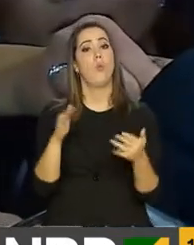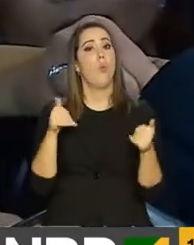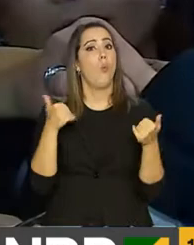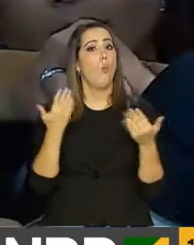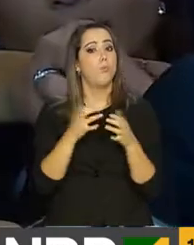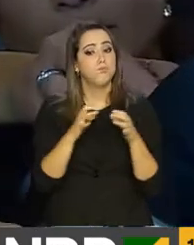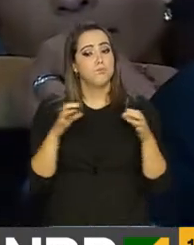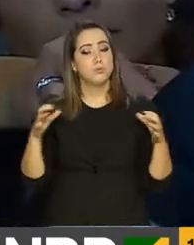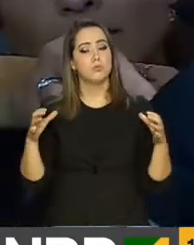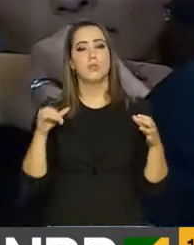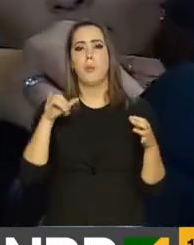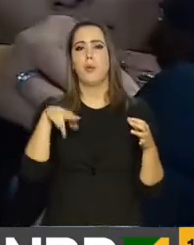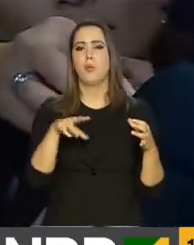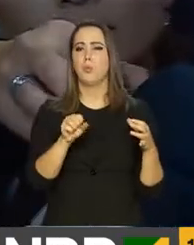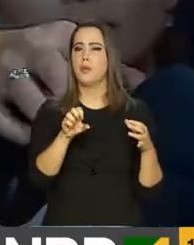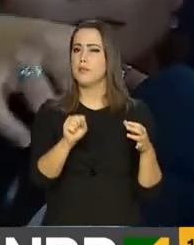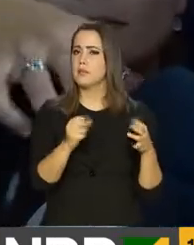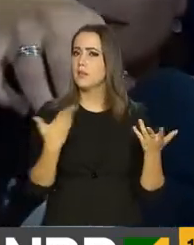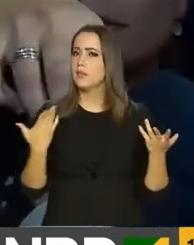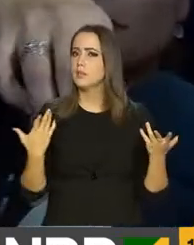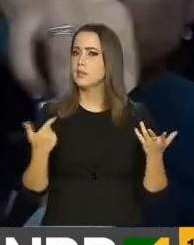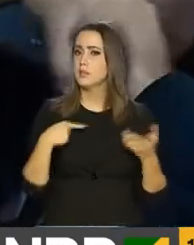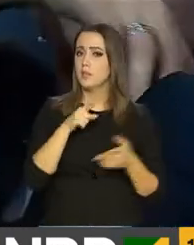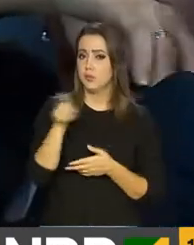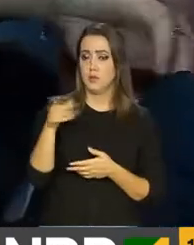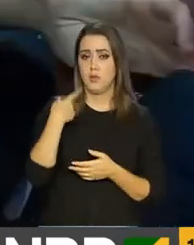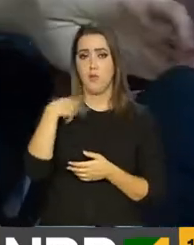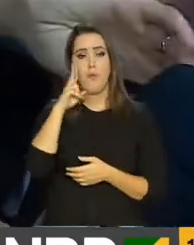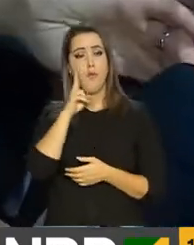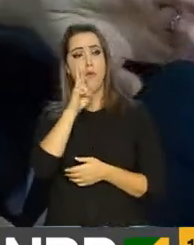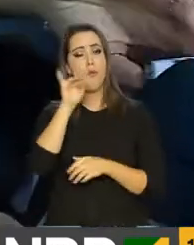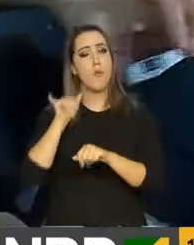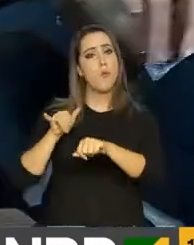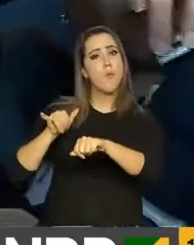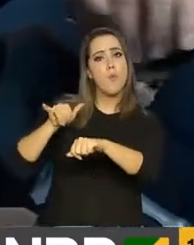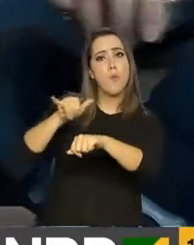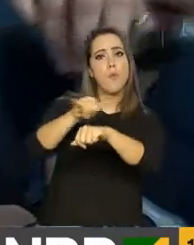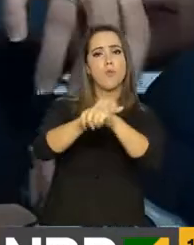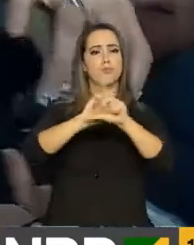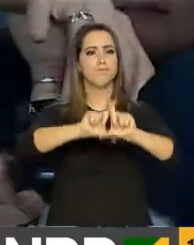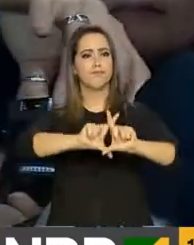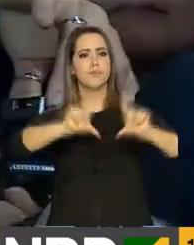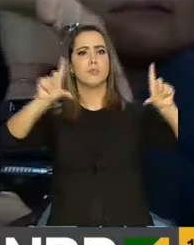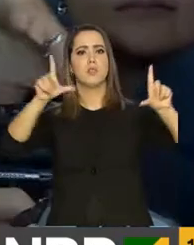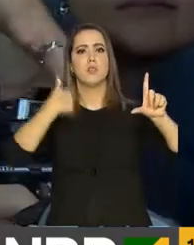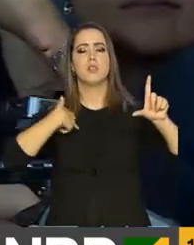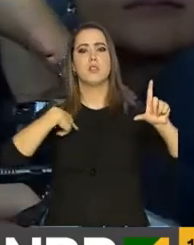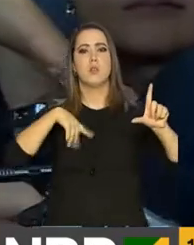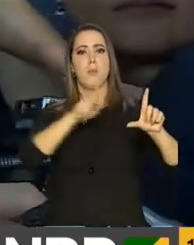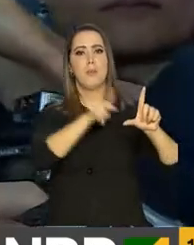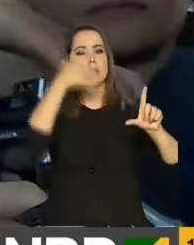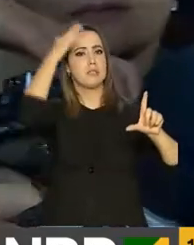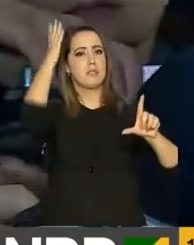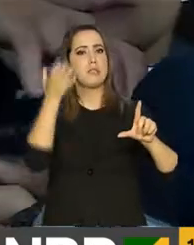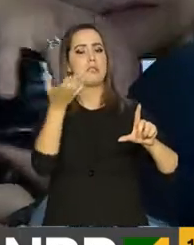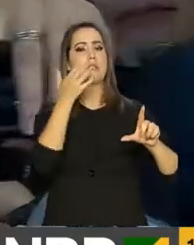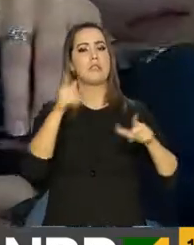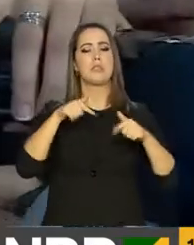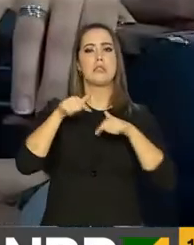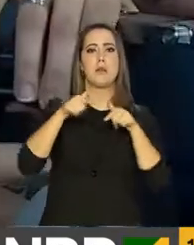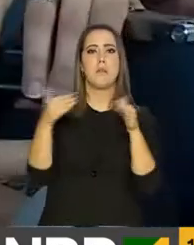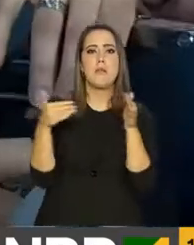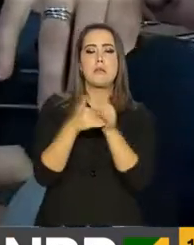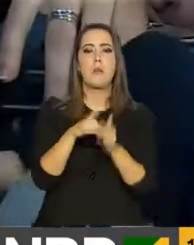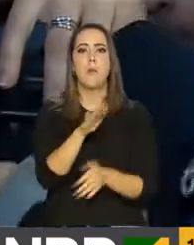Previdência Social. Imagine que agora eu passei para chegar ao aeroporto e está dito uma placa lá dizendo: Temer quer que você trabalhe até morrer.